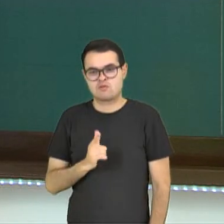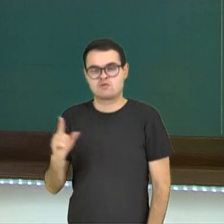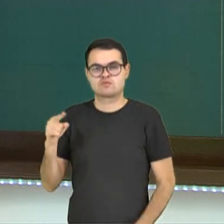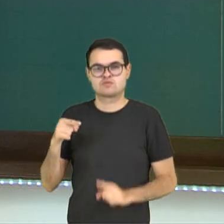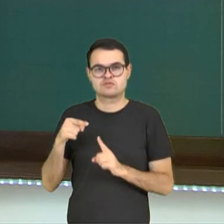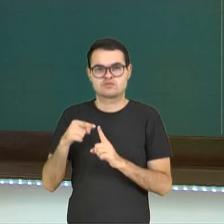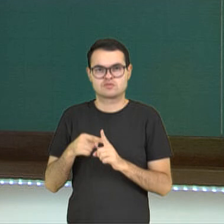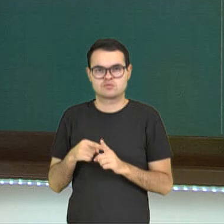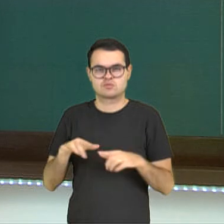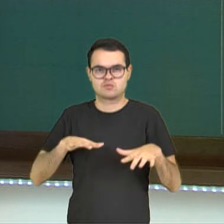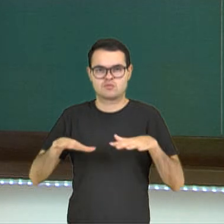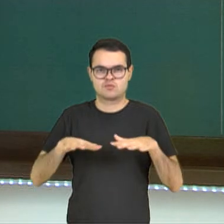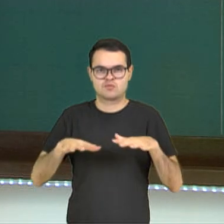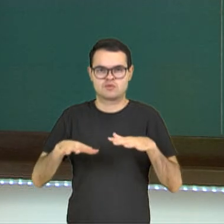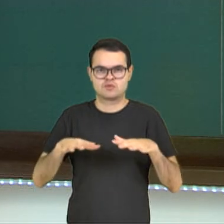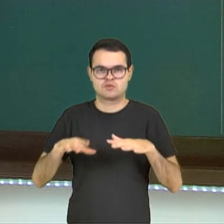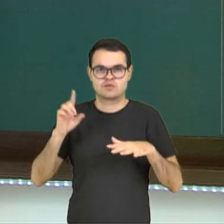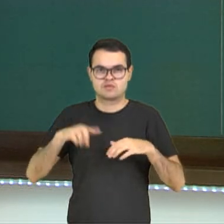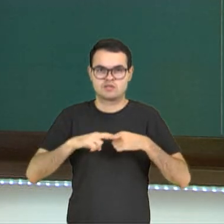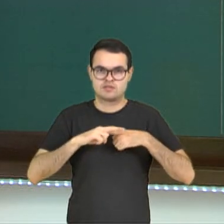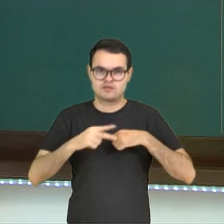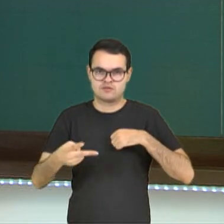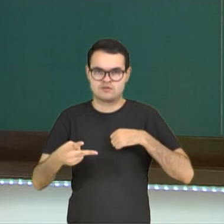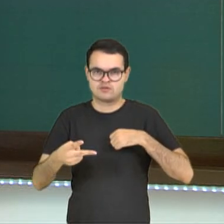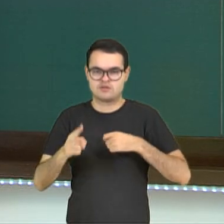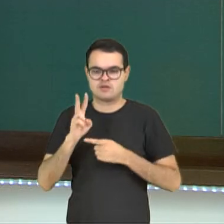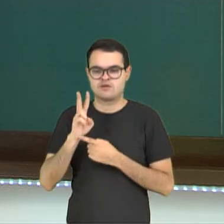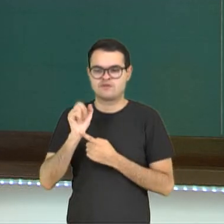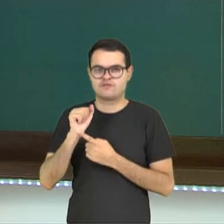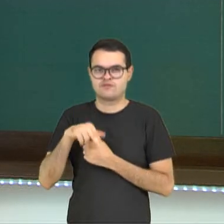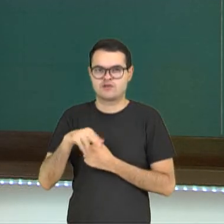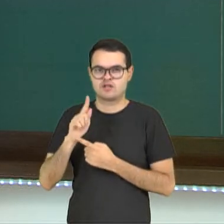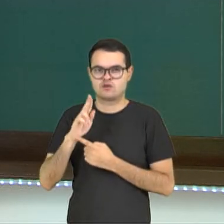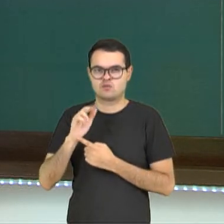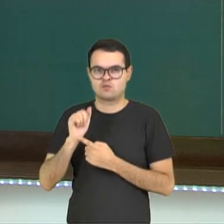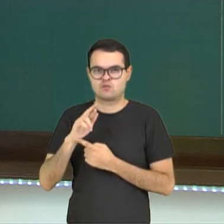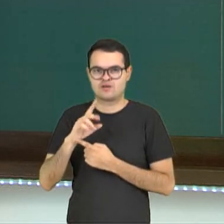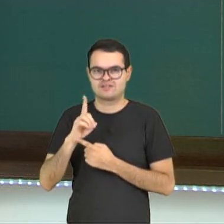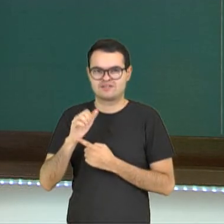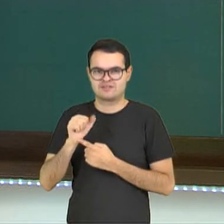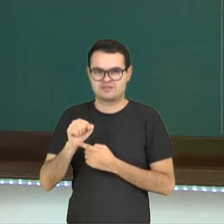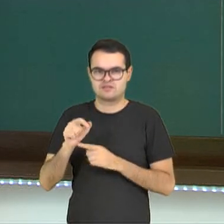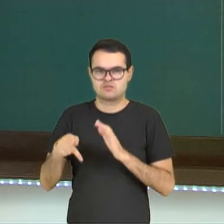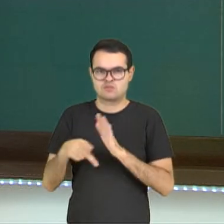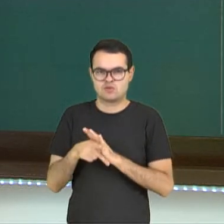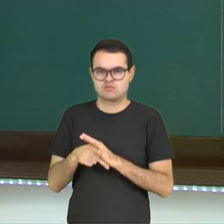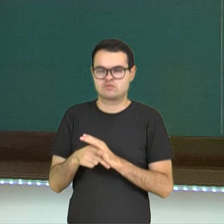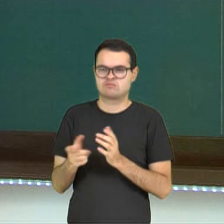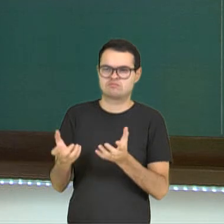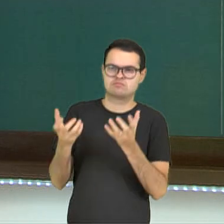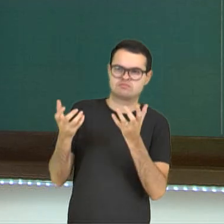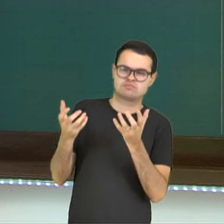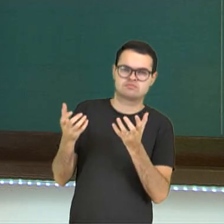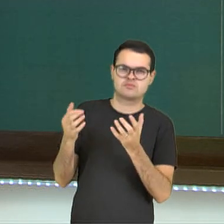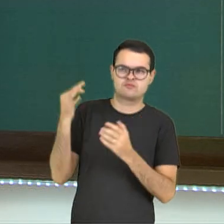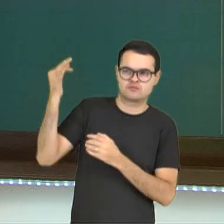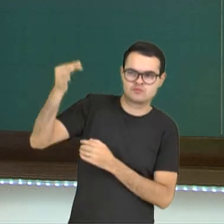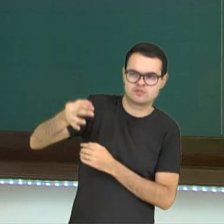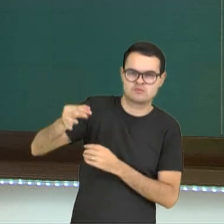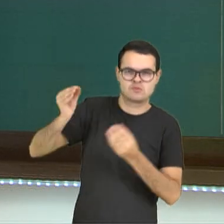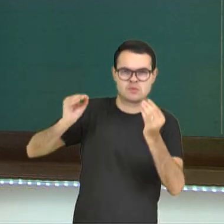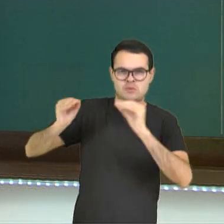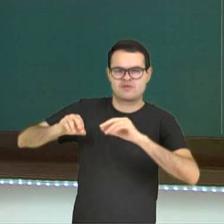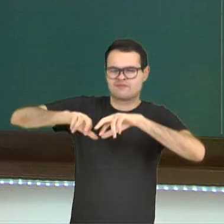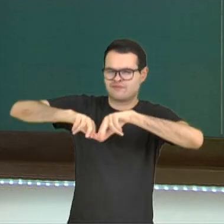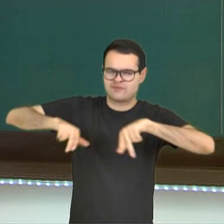movimento derivado, que é o que a gente chama de arte das vanguardas, né? Nem citei que é o impressionismo, o fauvismo, futurismo, são as